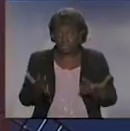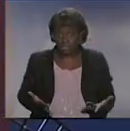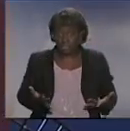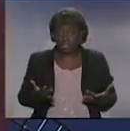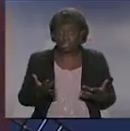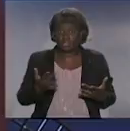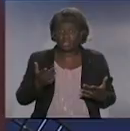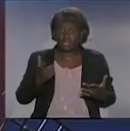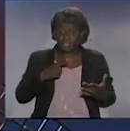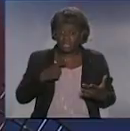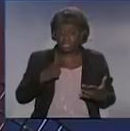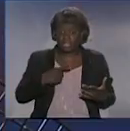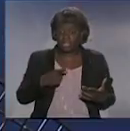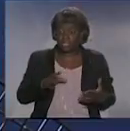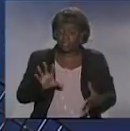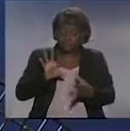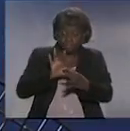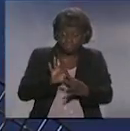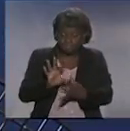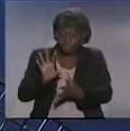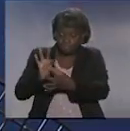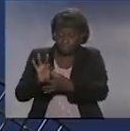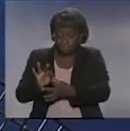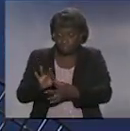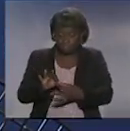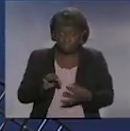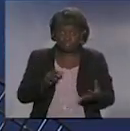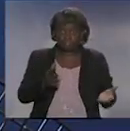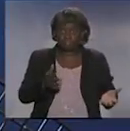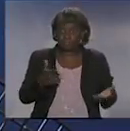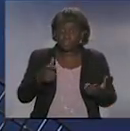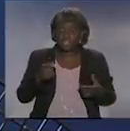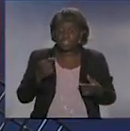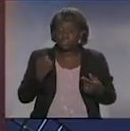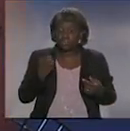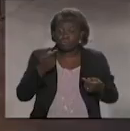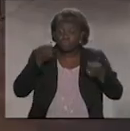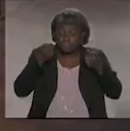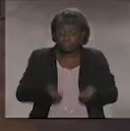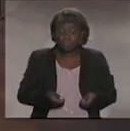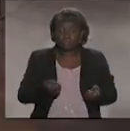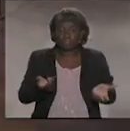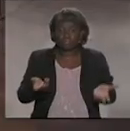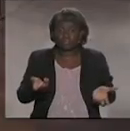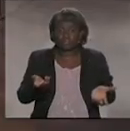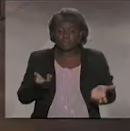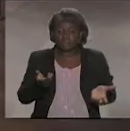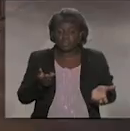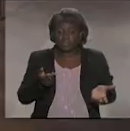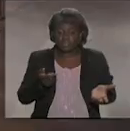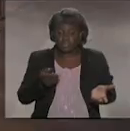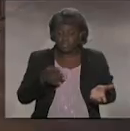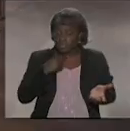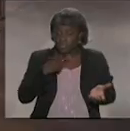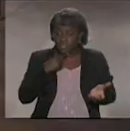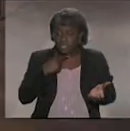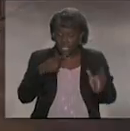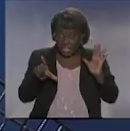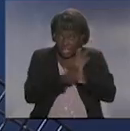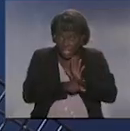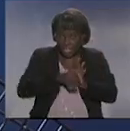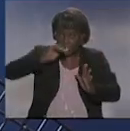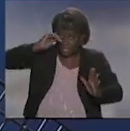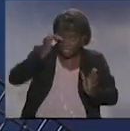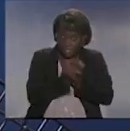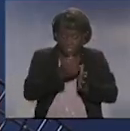Mas é como eu falei, uma coisa está muito relacionada à outra, né? Se você não tem uma produção suficiente,